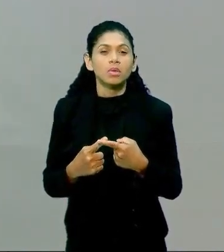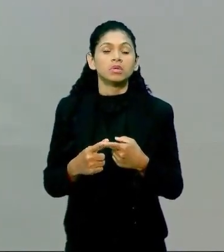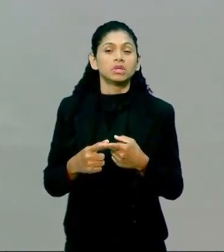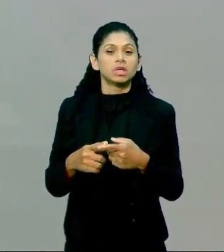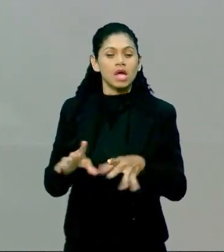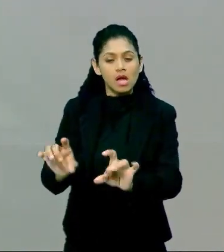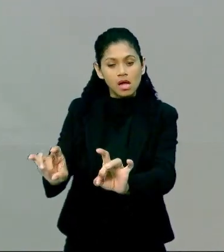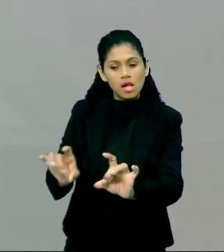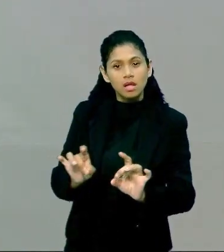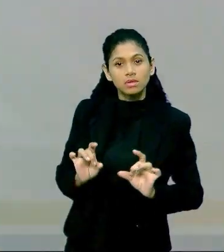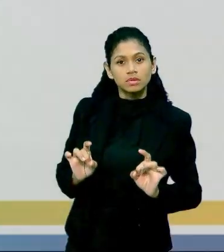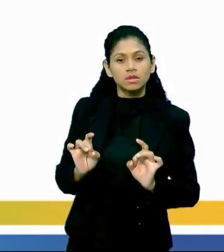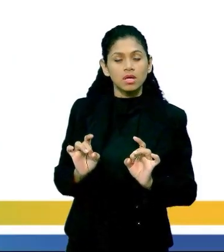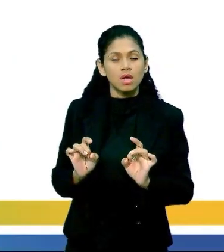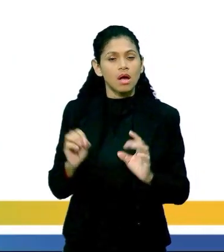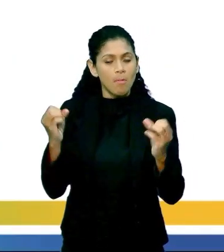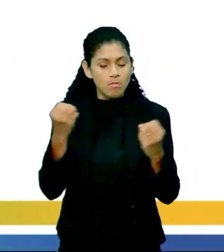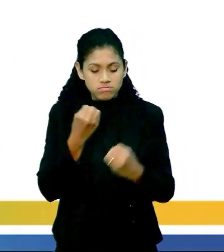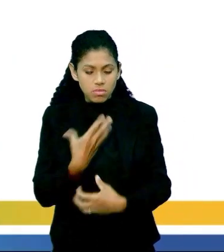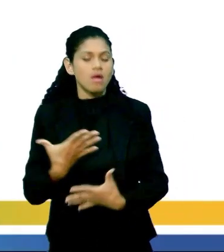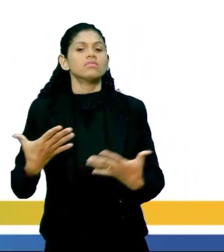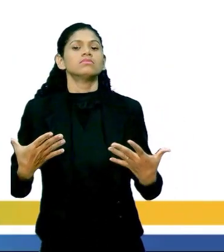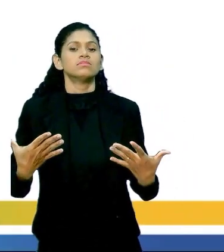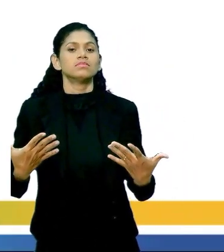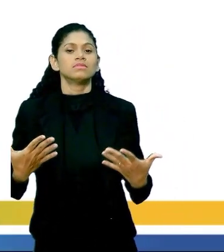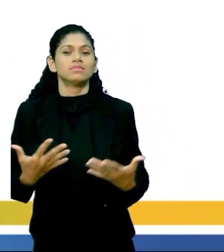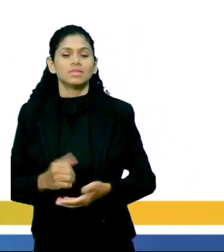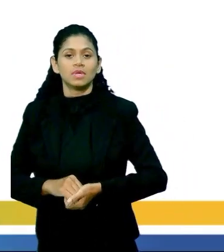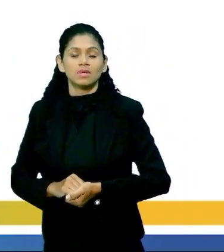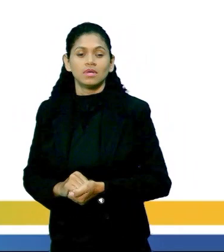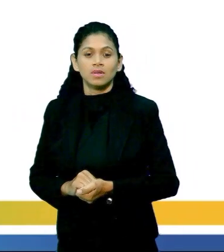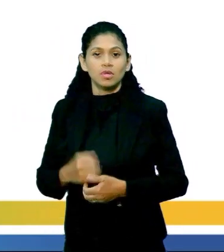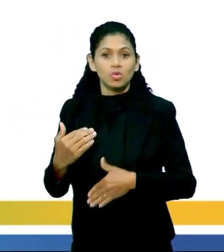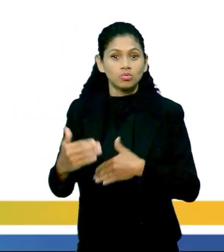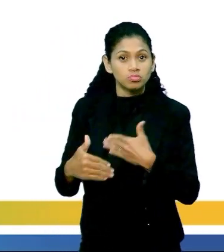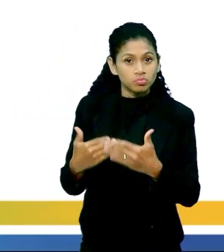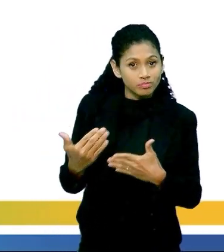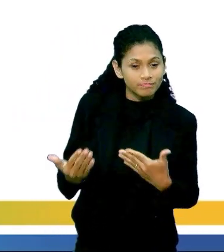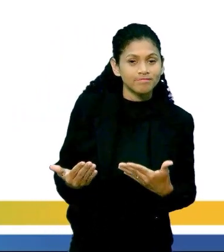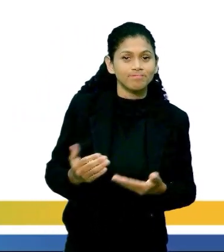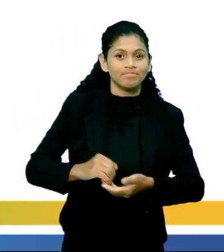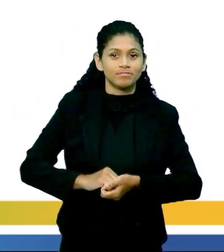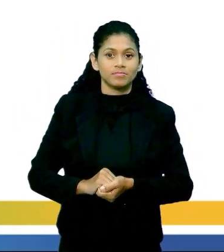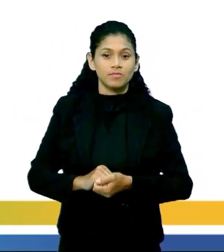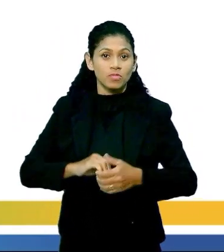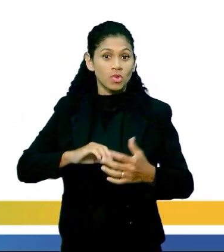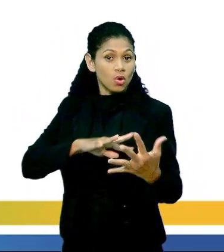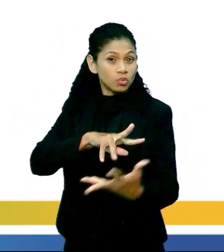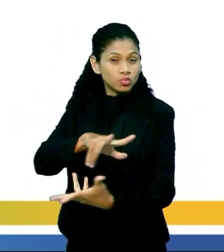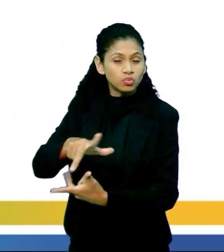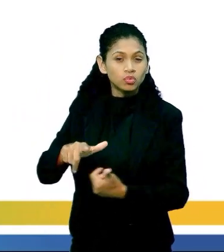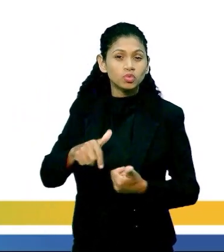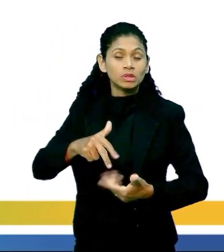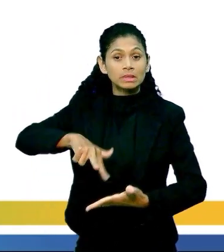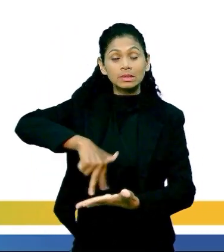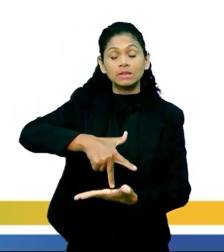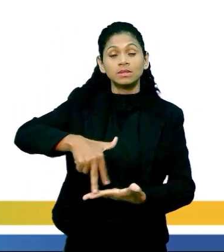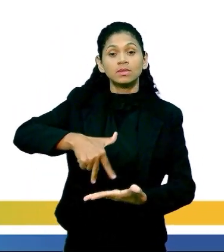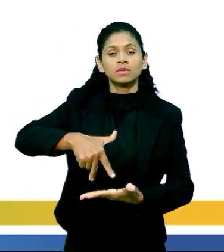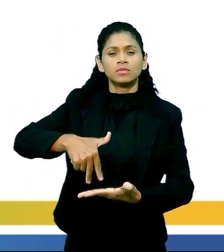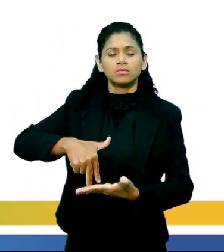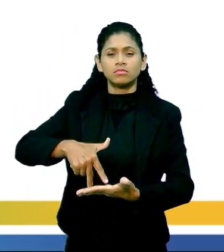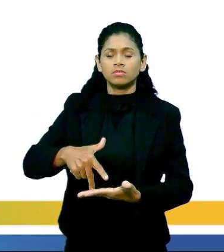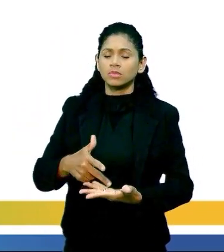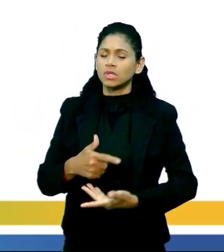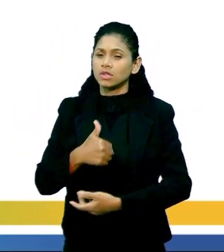dança é tudo. E vamos já direto para o texto, porque aqui é sem enrolação, porque o universo da dança é, sem dúvida,